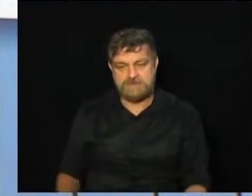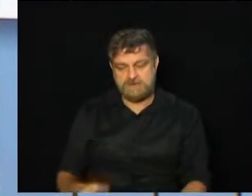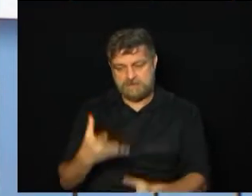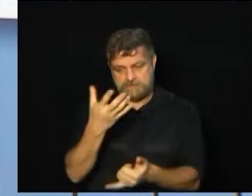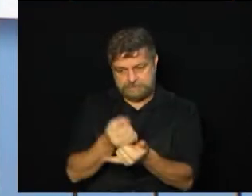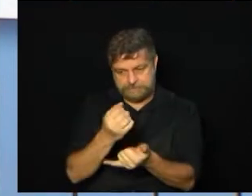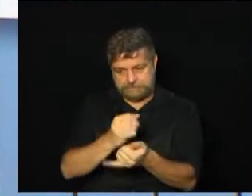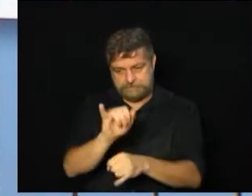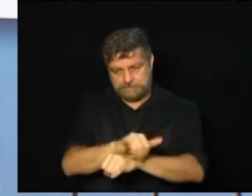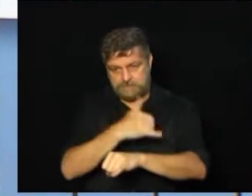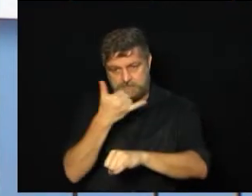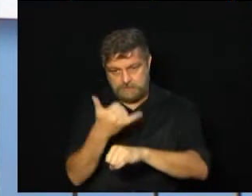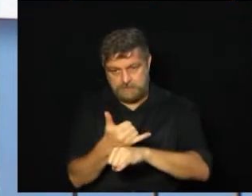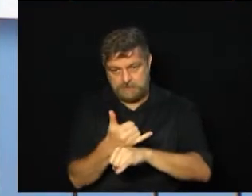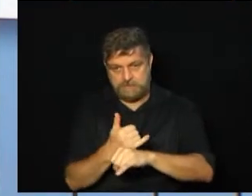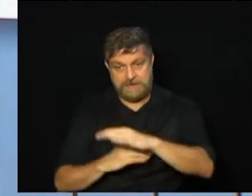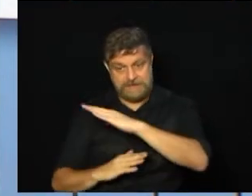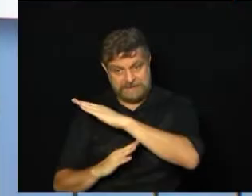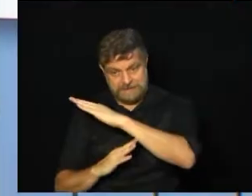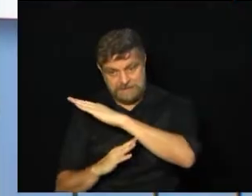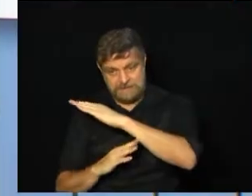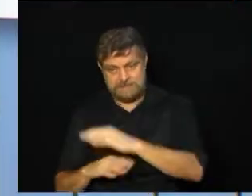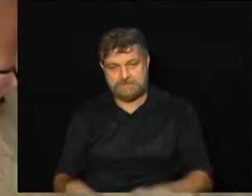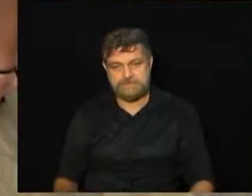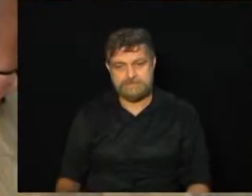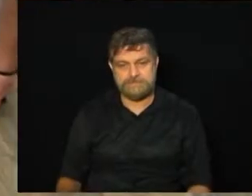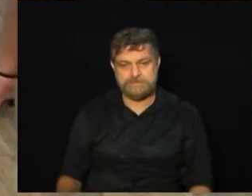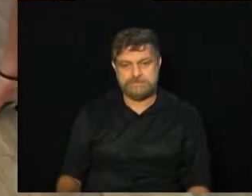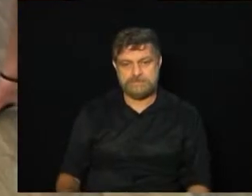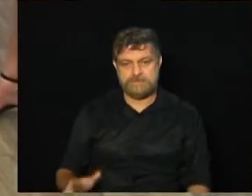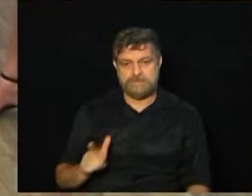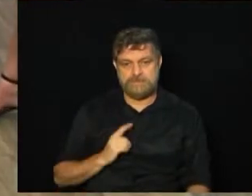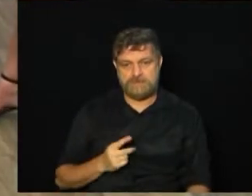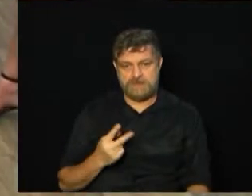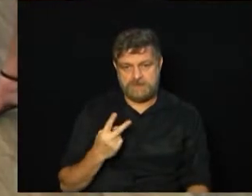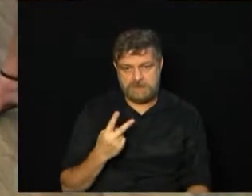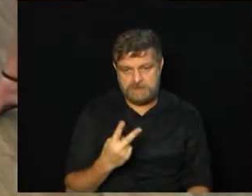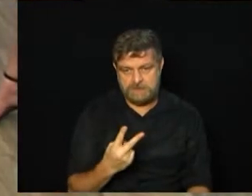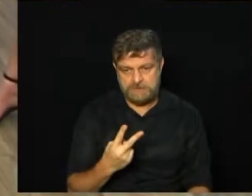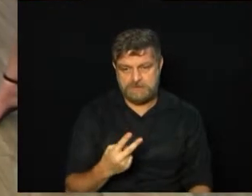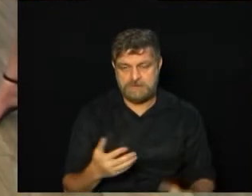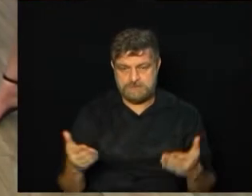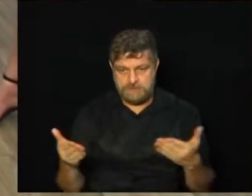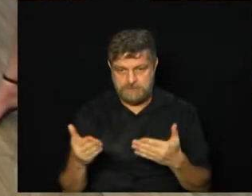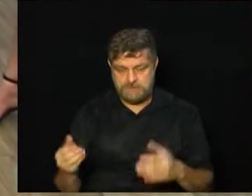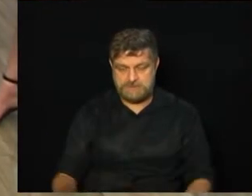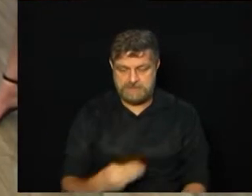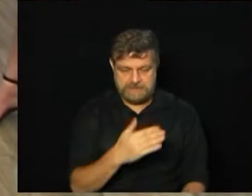no youtube.com/TV Câmara Campinas. Então, são 2 eventos no dia de hoje. Às